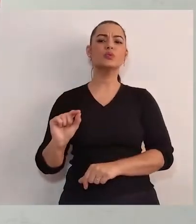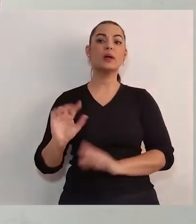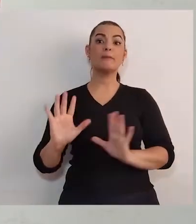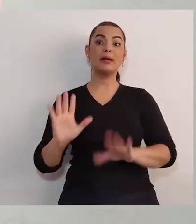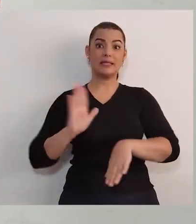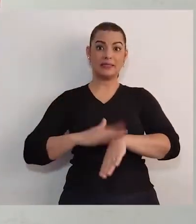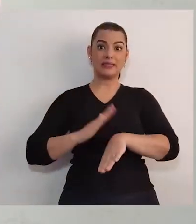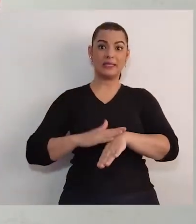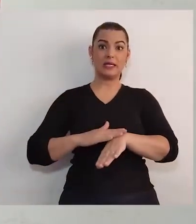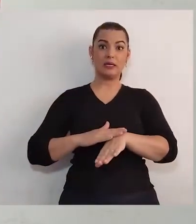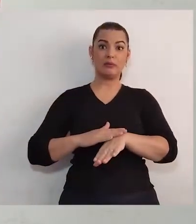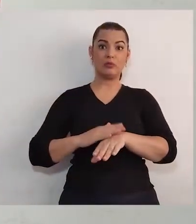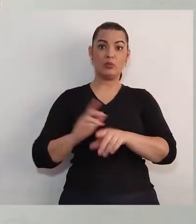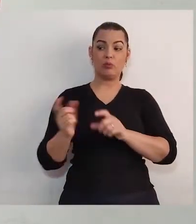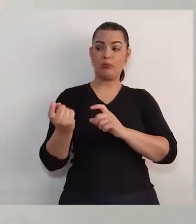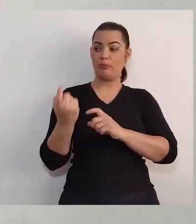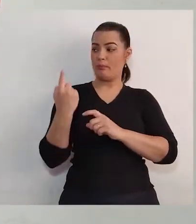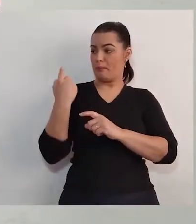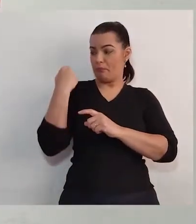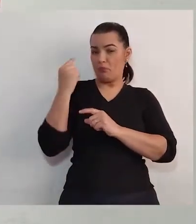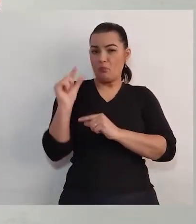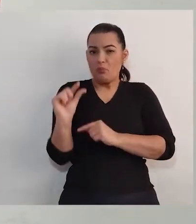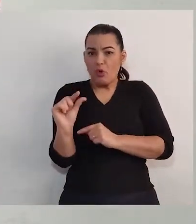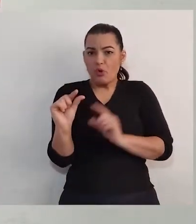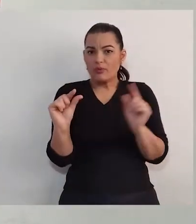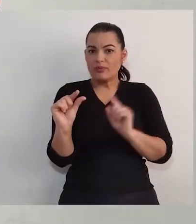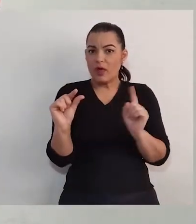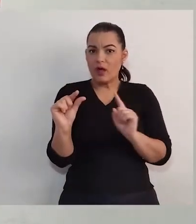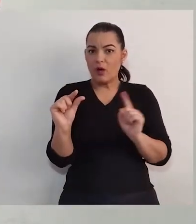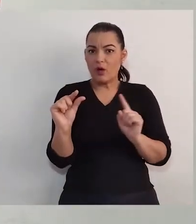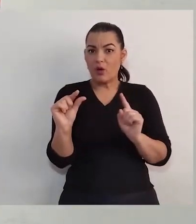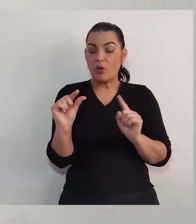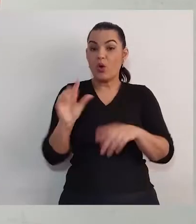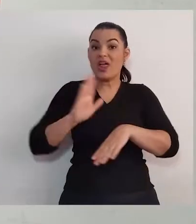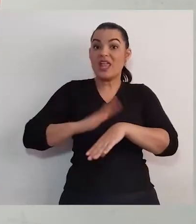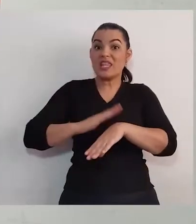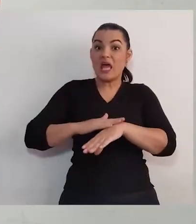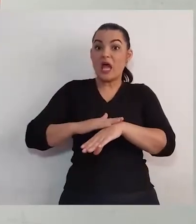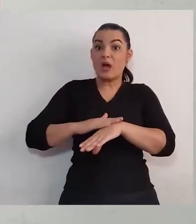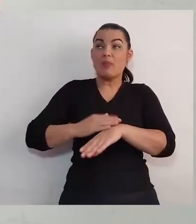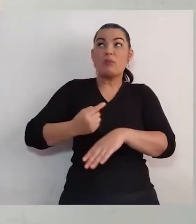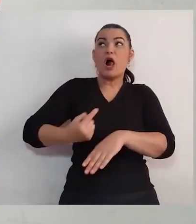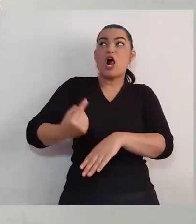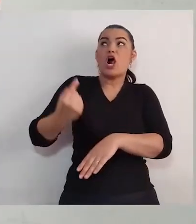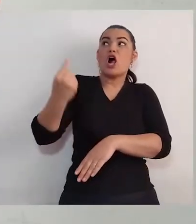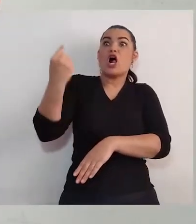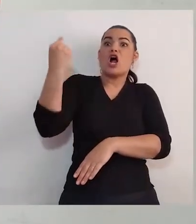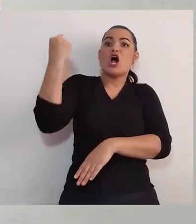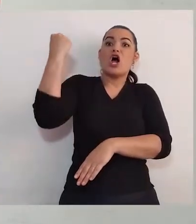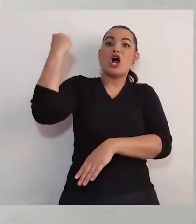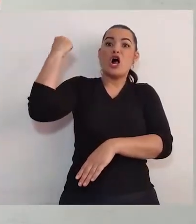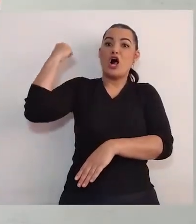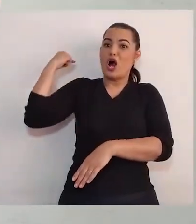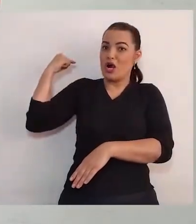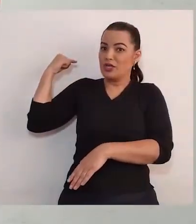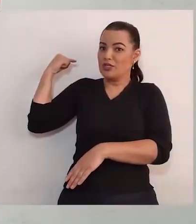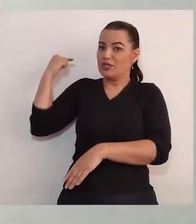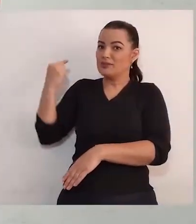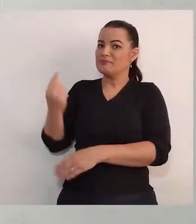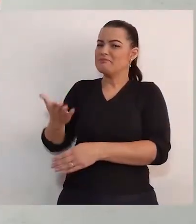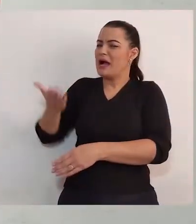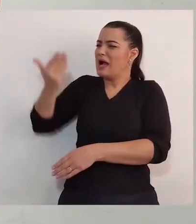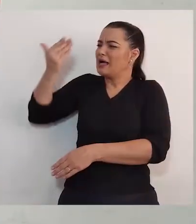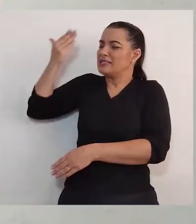tempo pertinho, não. A Pro está querendo saber o que mudou ao longo do tempo lá atrás, bem